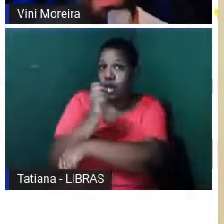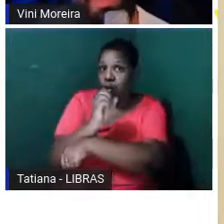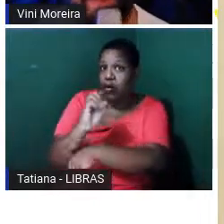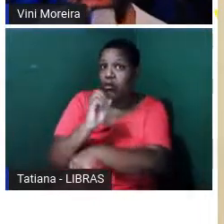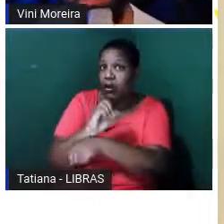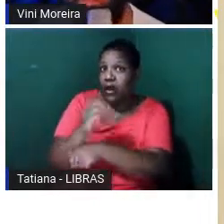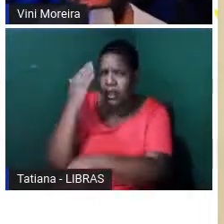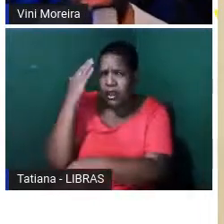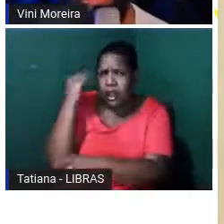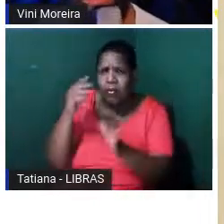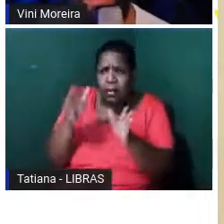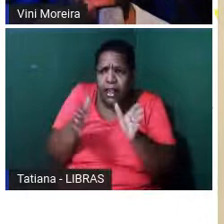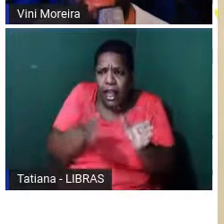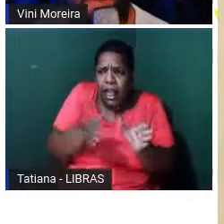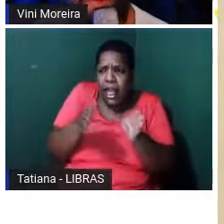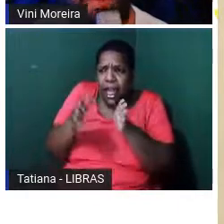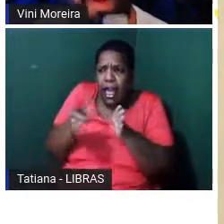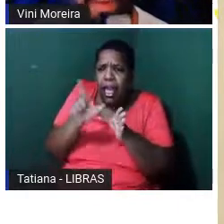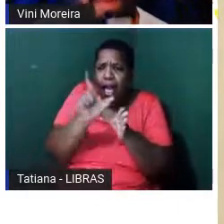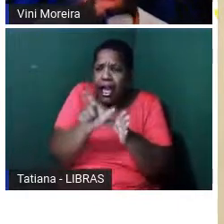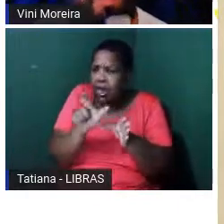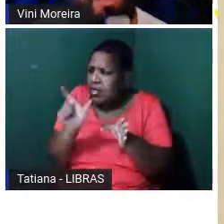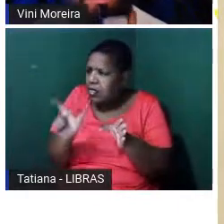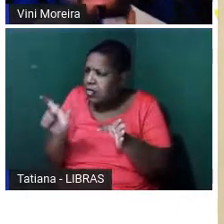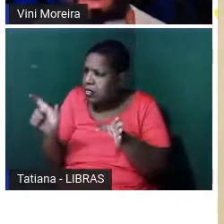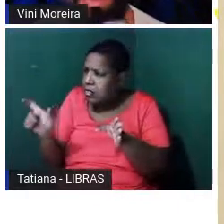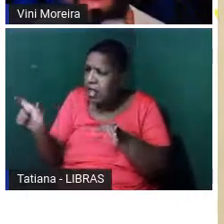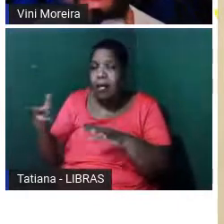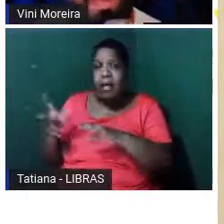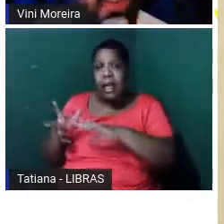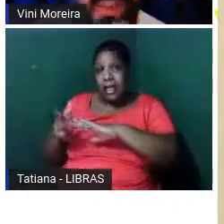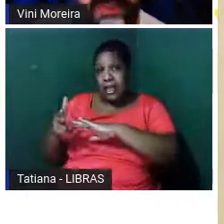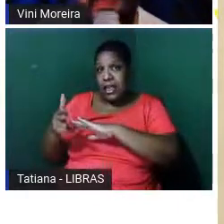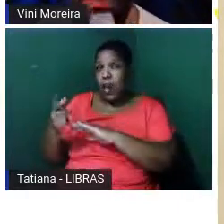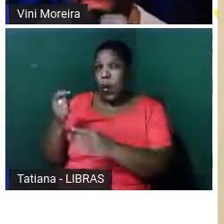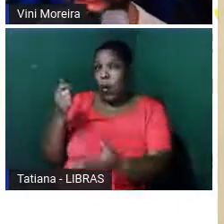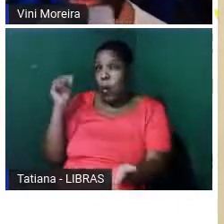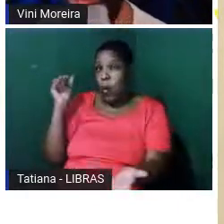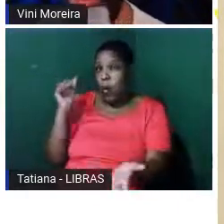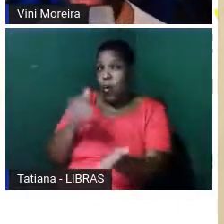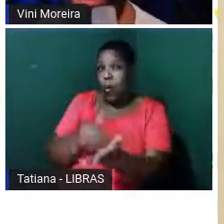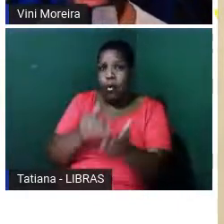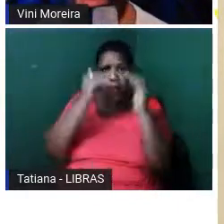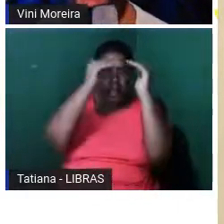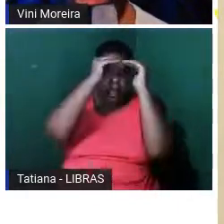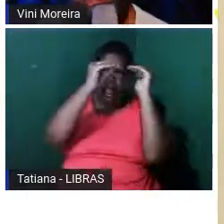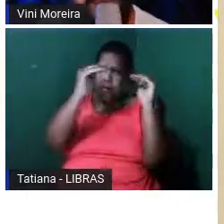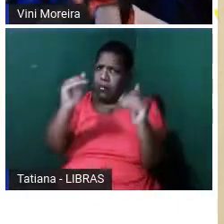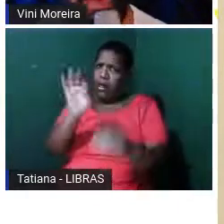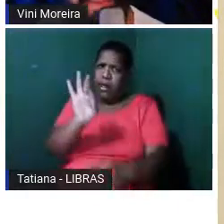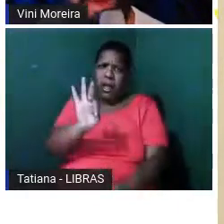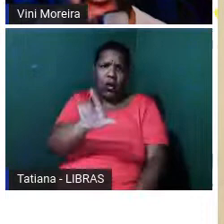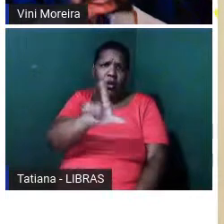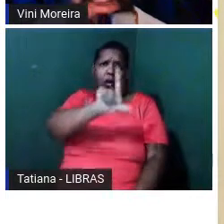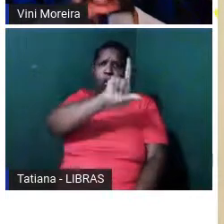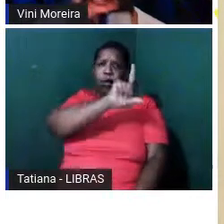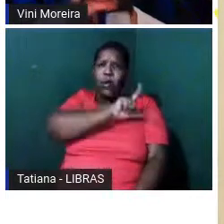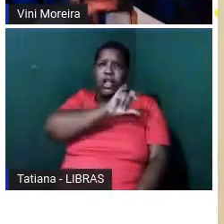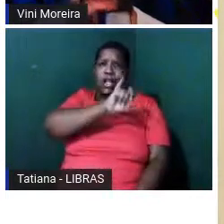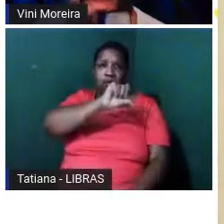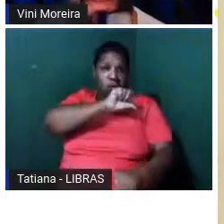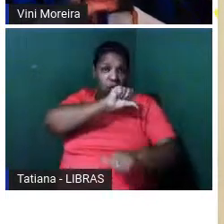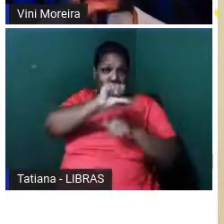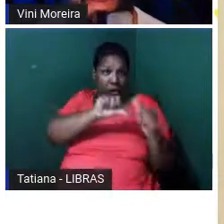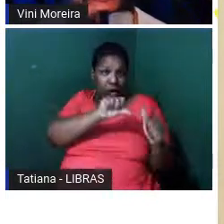que tem muitas outras etapas e a edição como é uma das últimas você tem que respeitar todas as outras se você for mudar